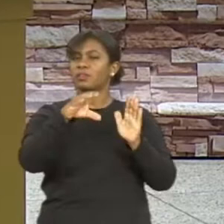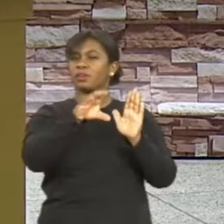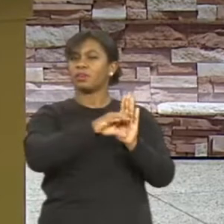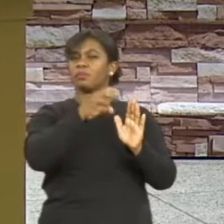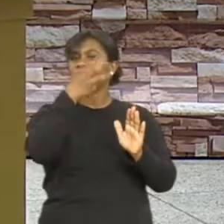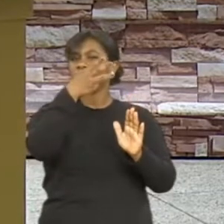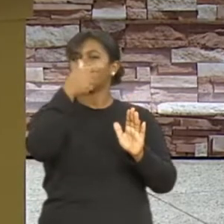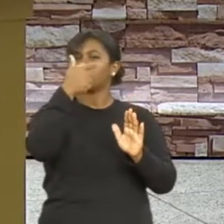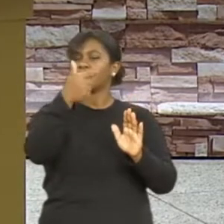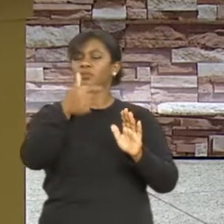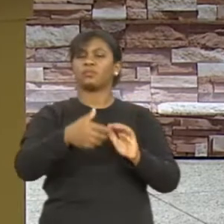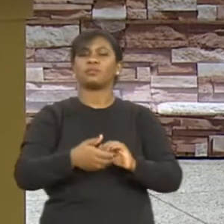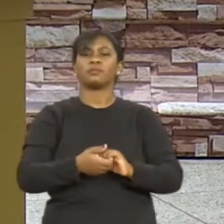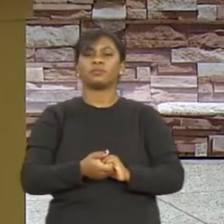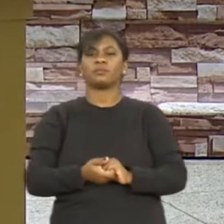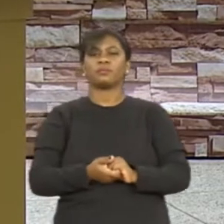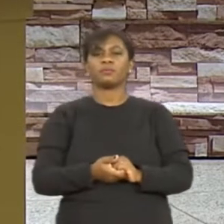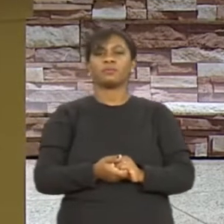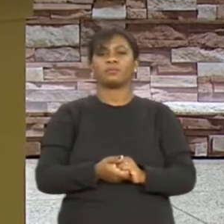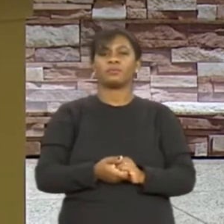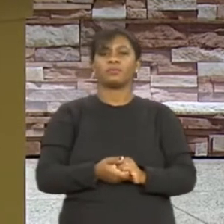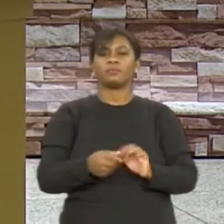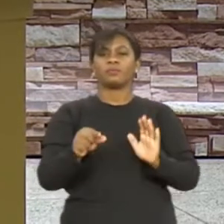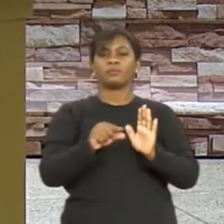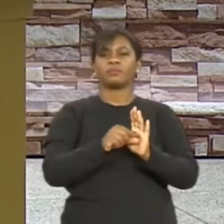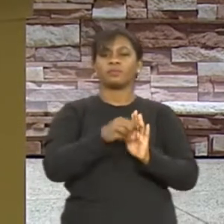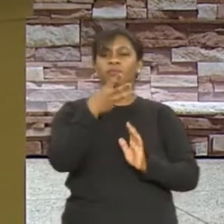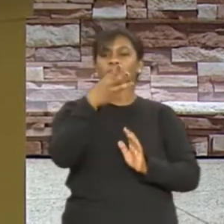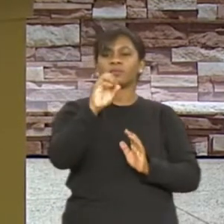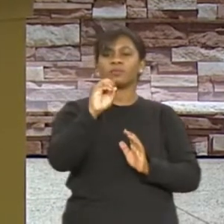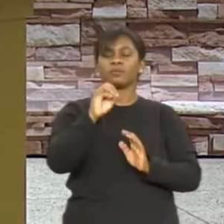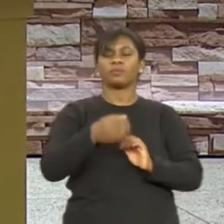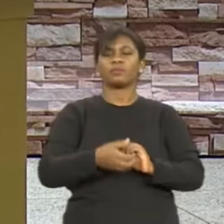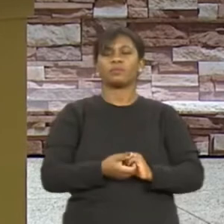Gênesis 32. No versículo 30.